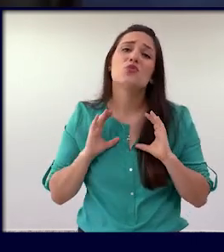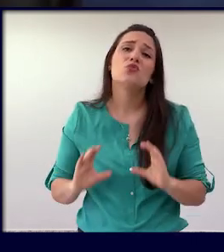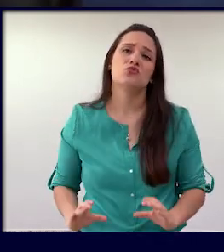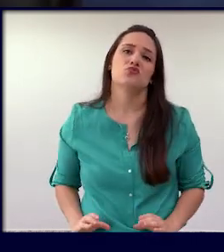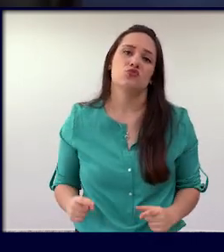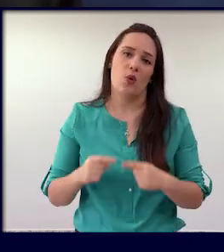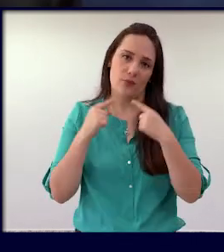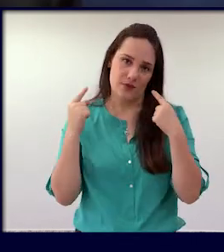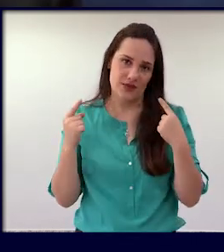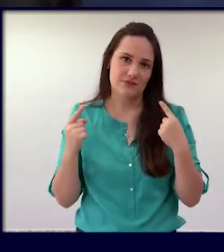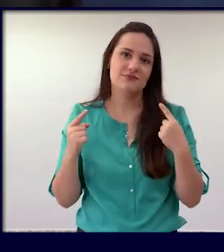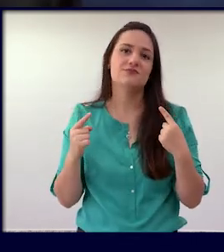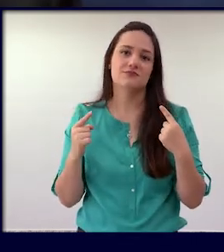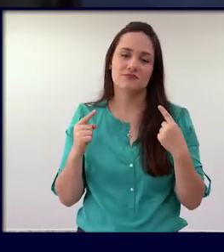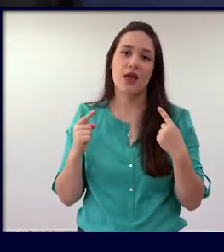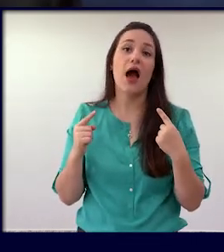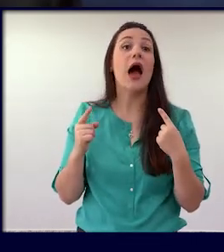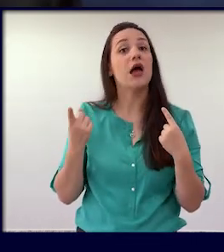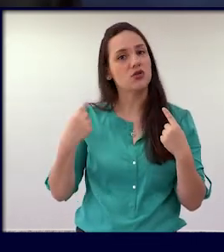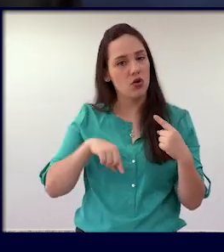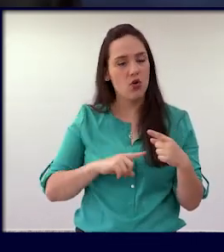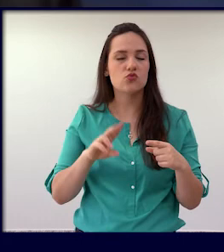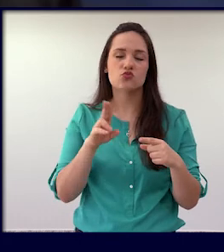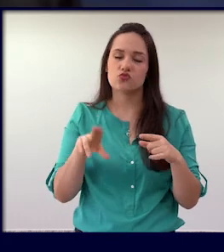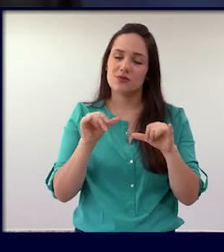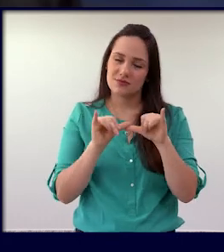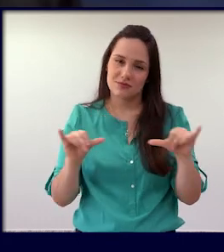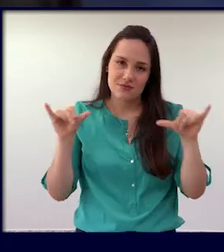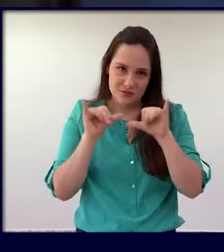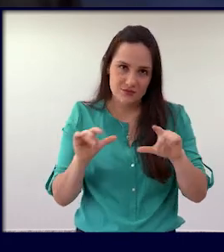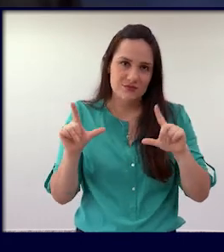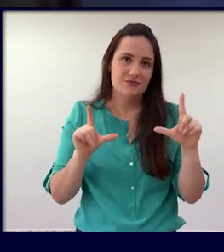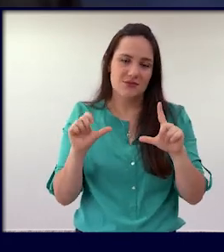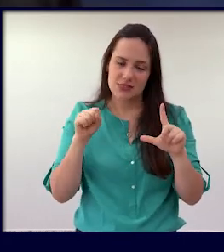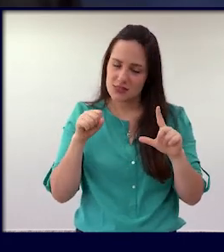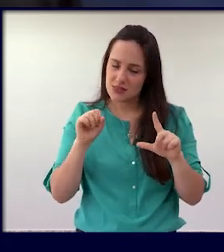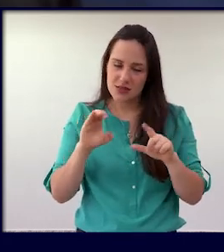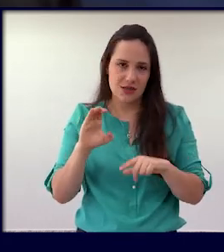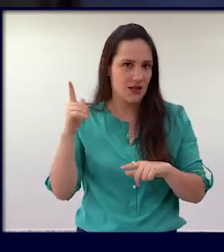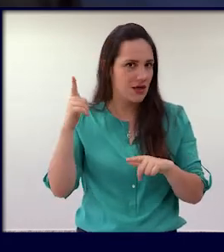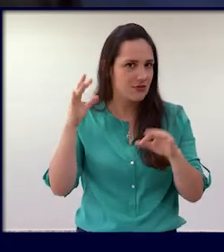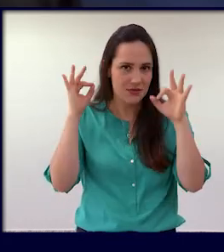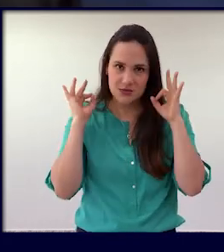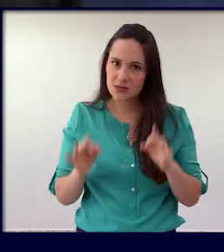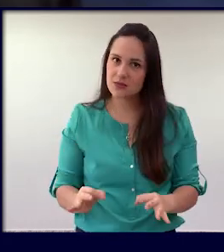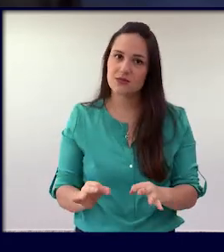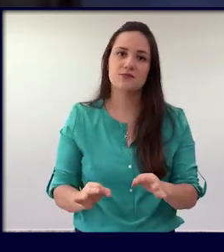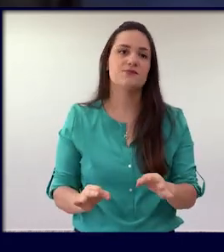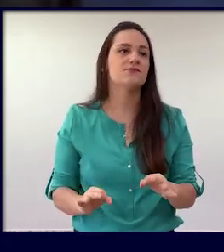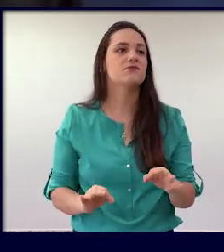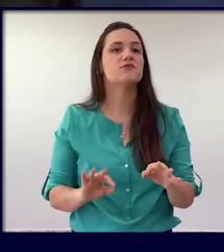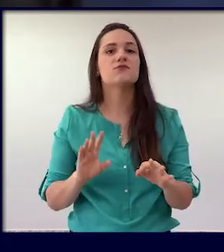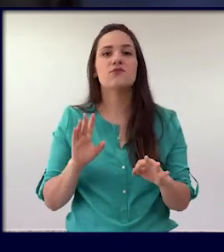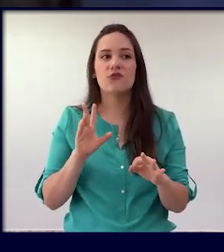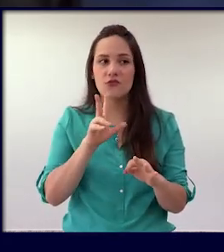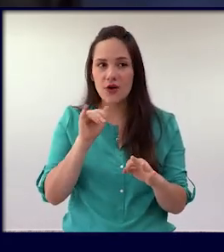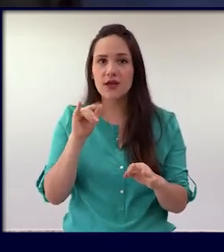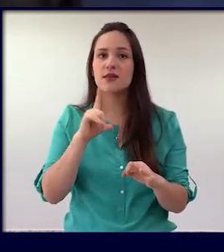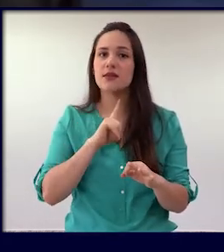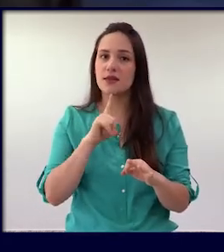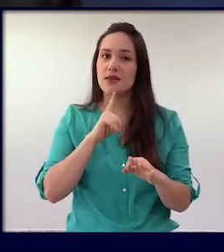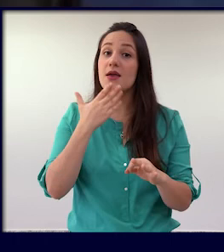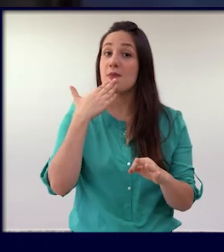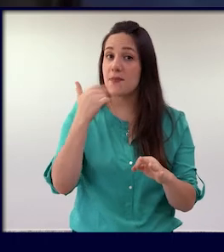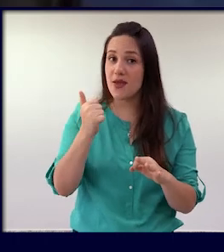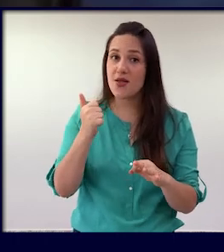adequado. Isso certamente fará parte das campanhas publicitárias, mas a gente já pode afirmar com certeza que será